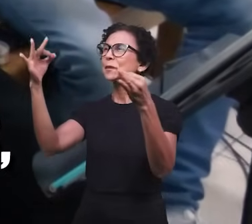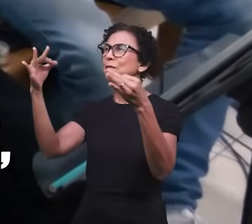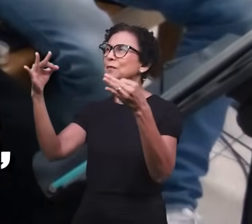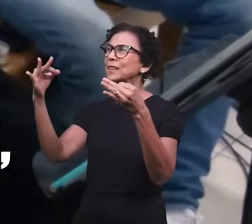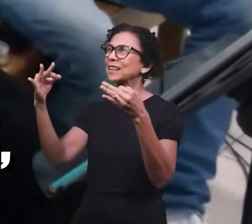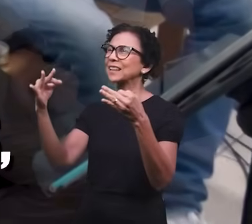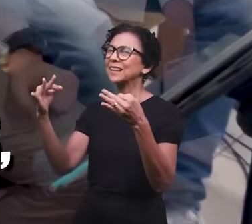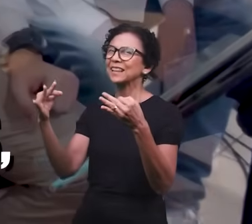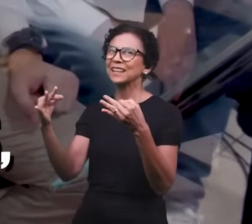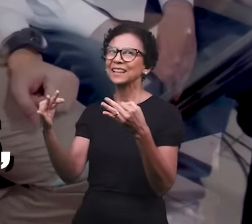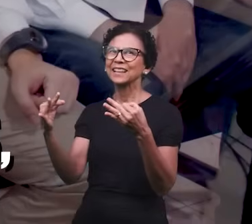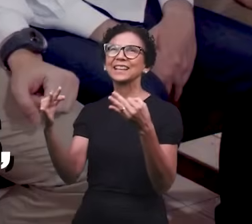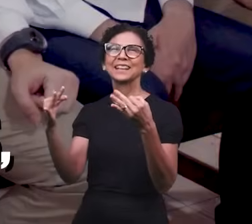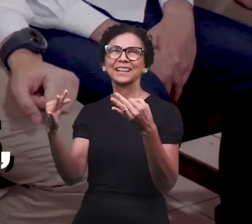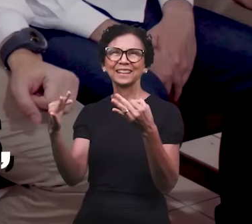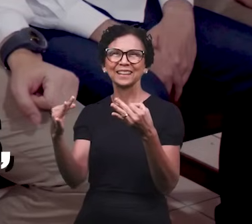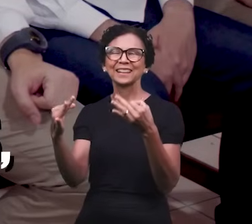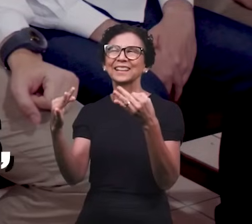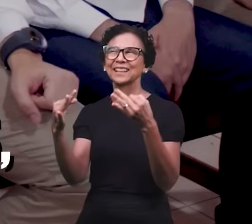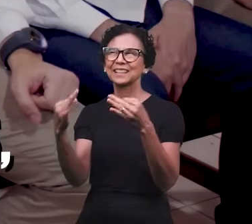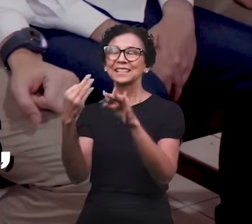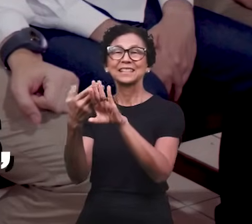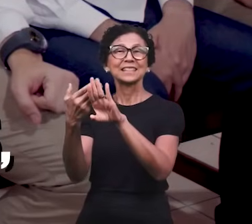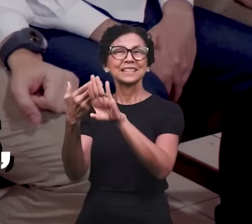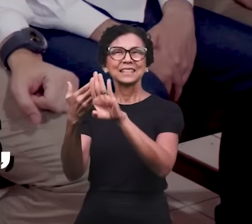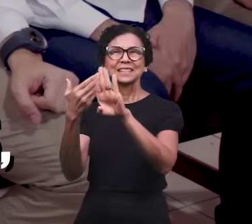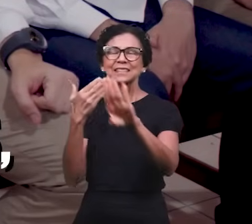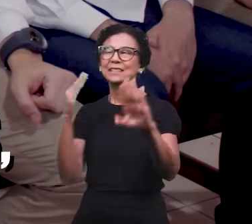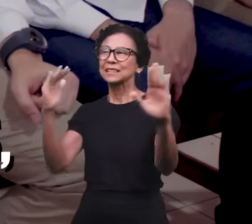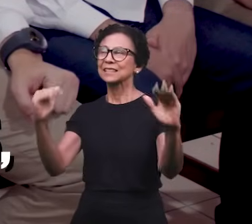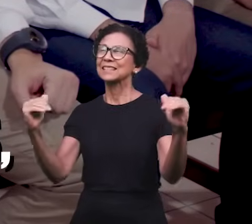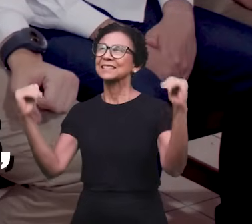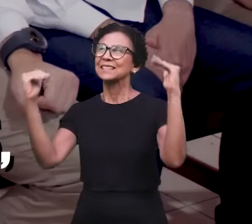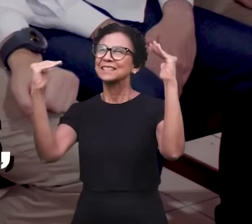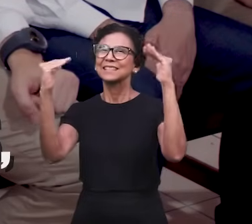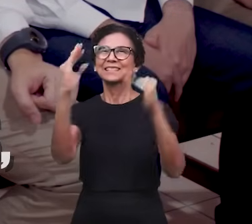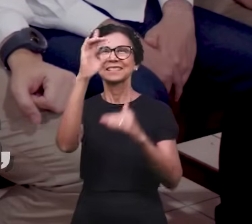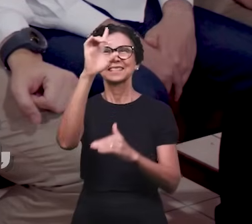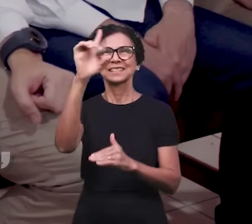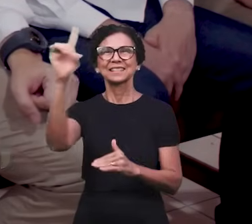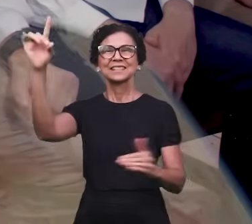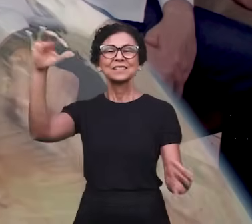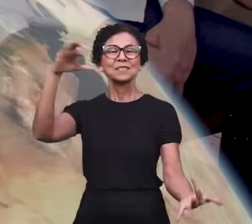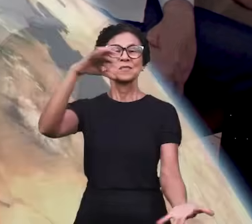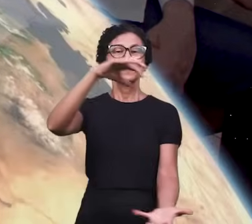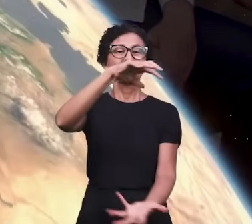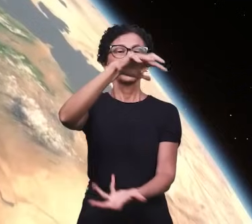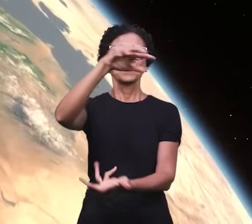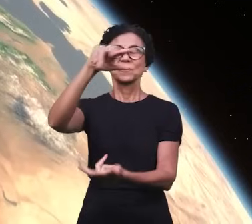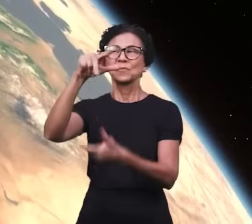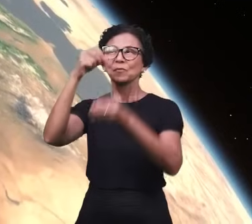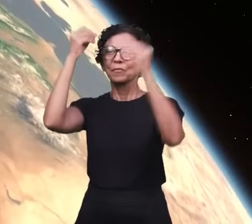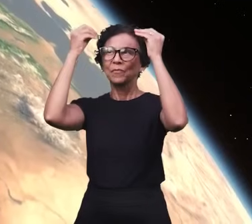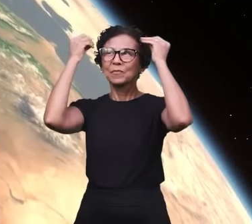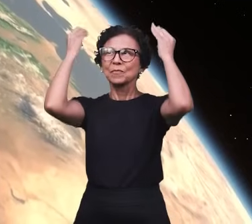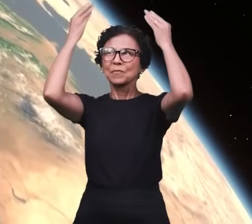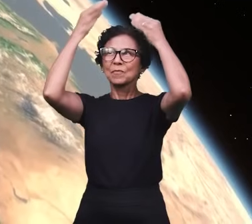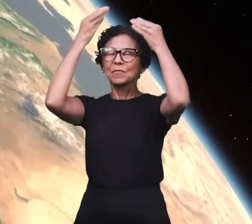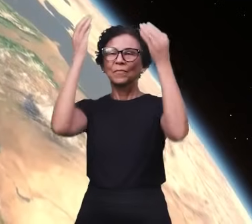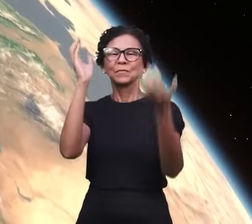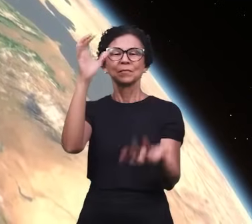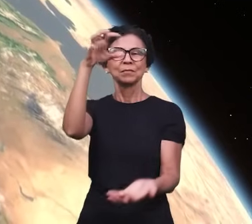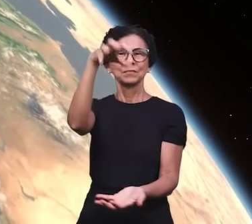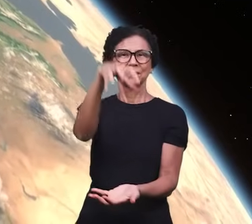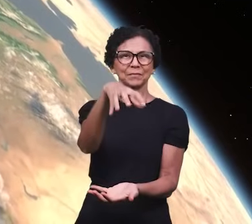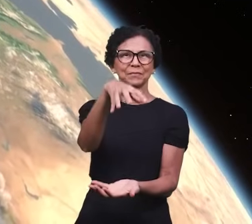Tu és perfeito, santo e soberano Deus. Toda a terra.